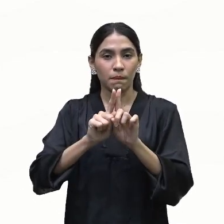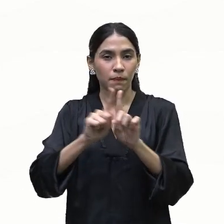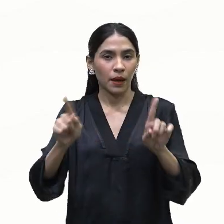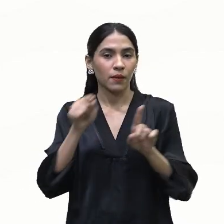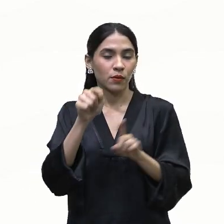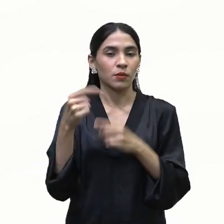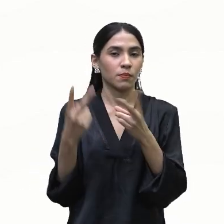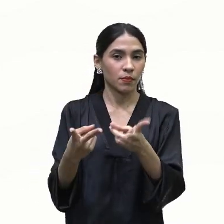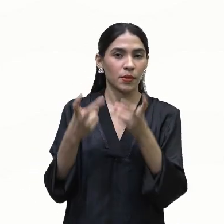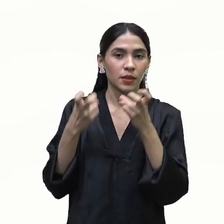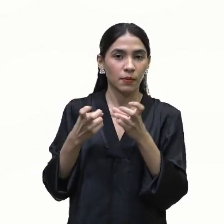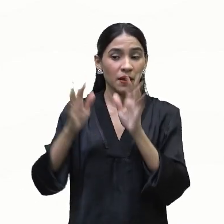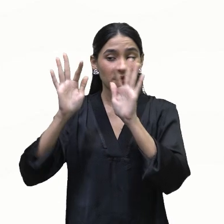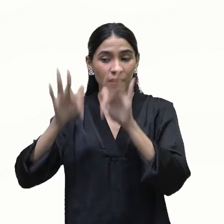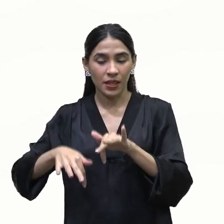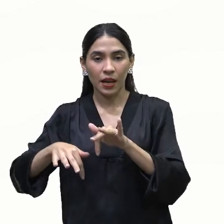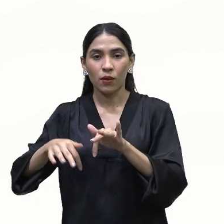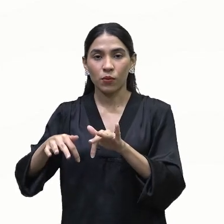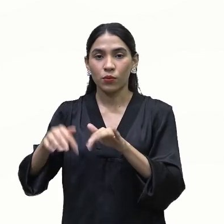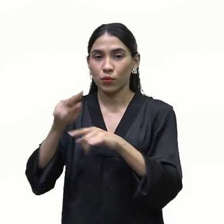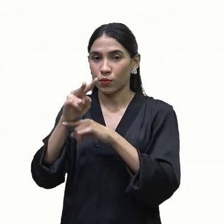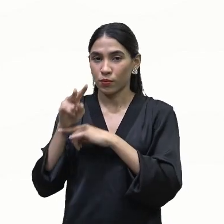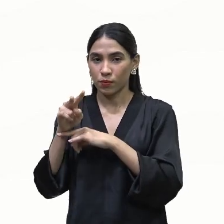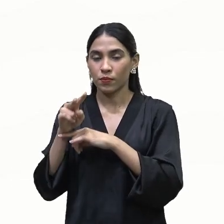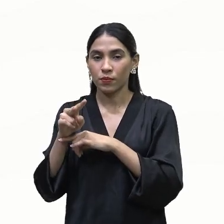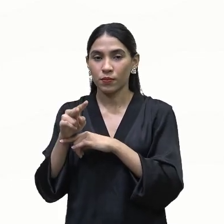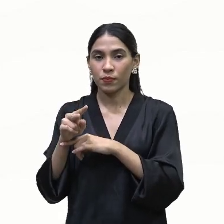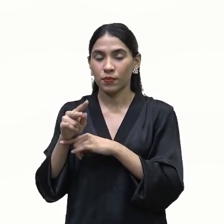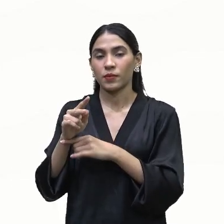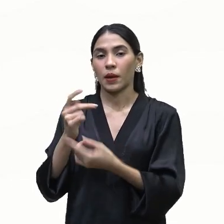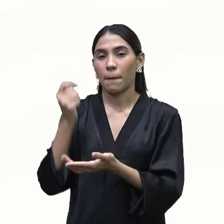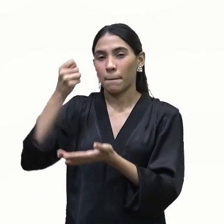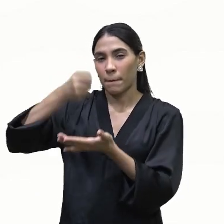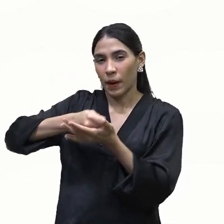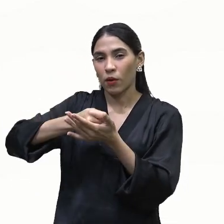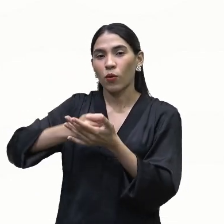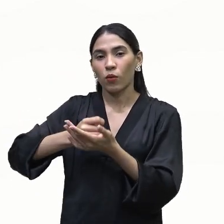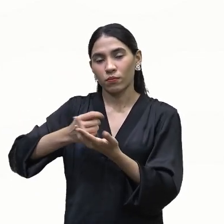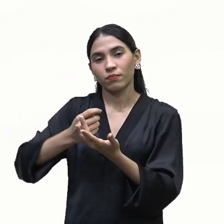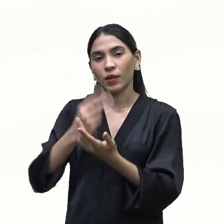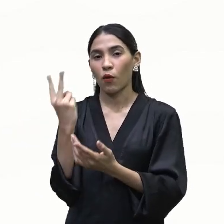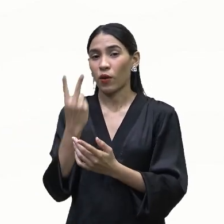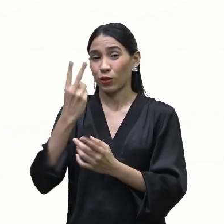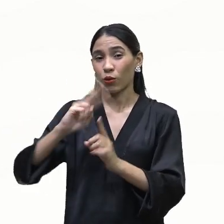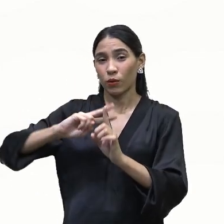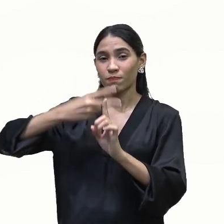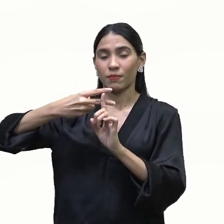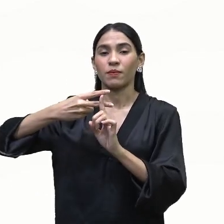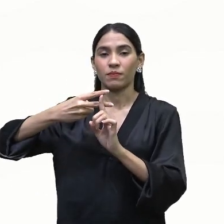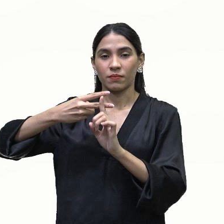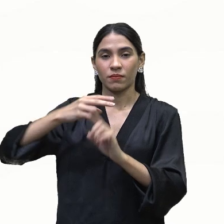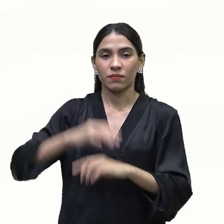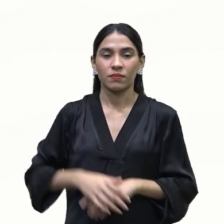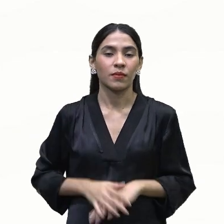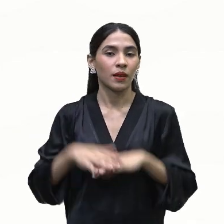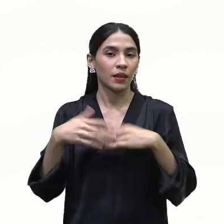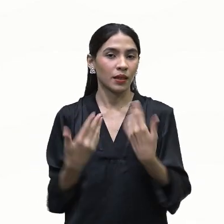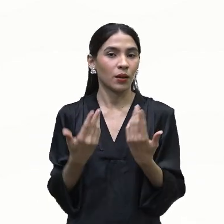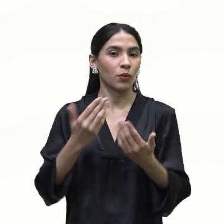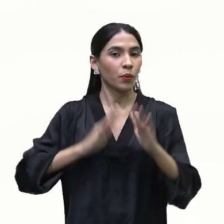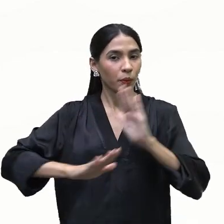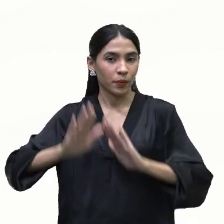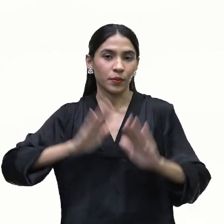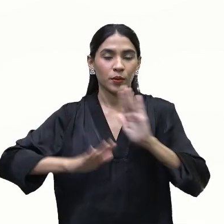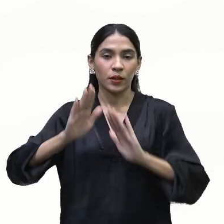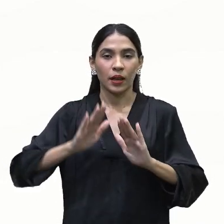vai verificar que ao final do empréstimo você pagou um valor muito mais alto do que o que você emprestou. Então, muito cuidado